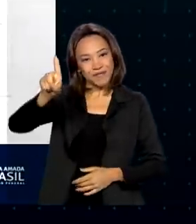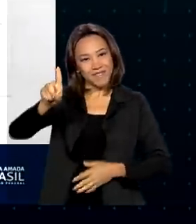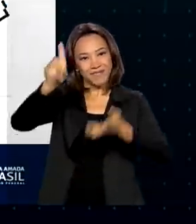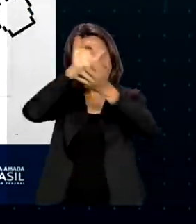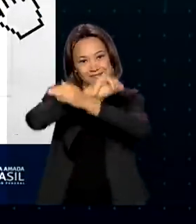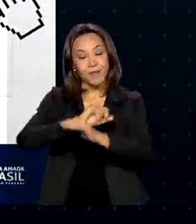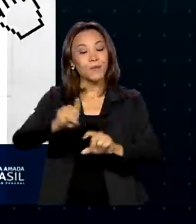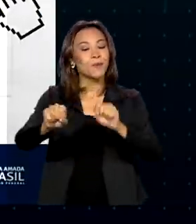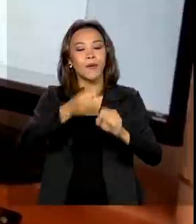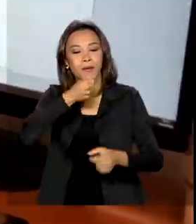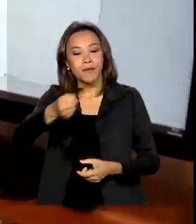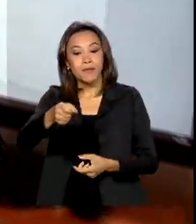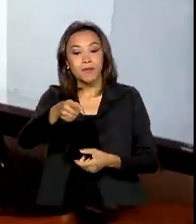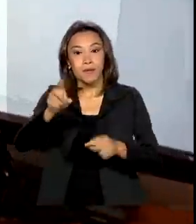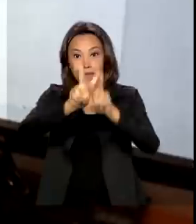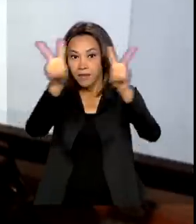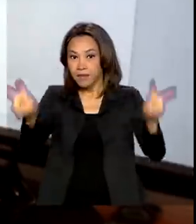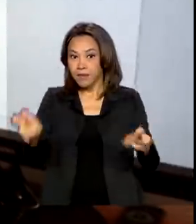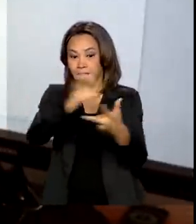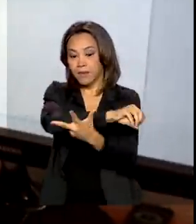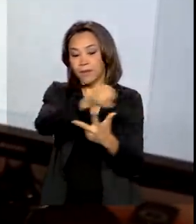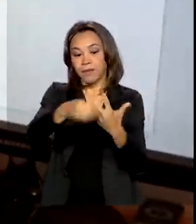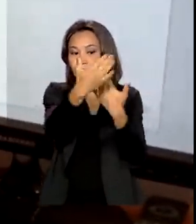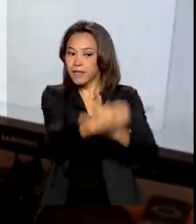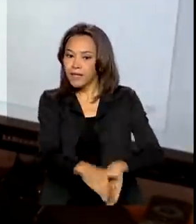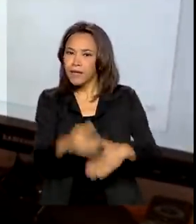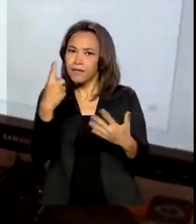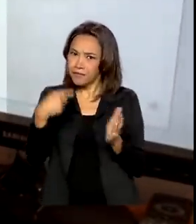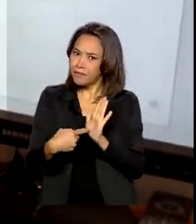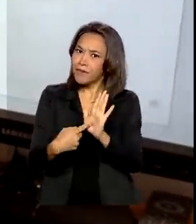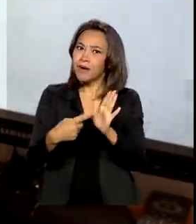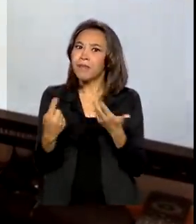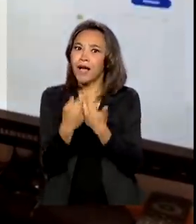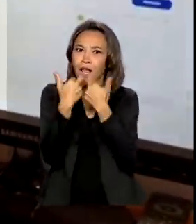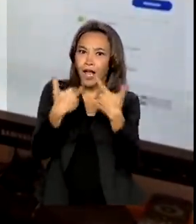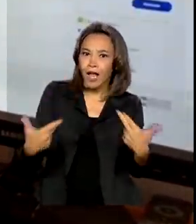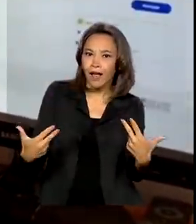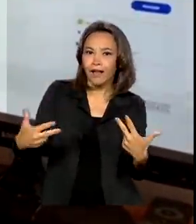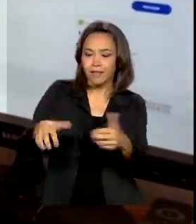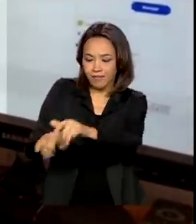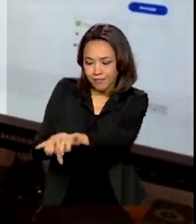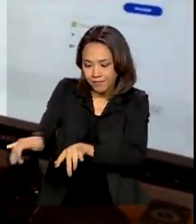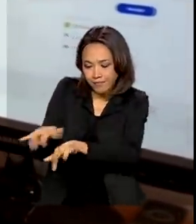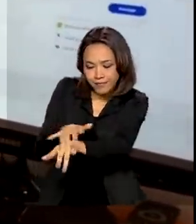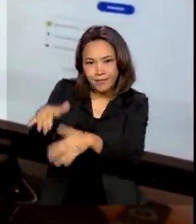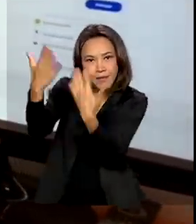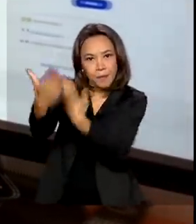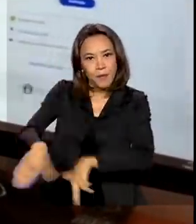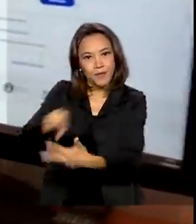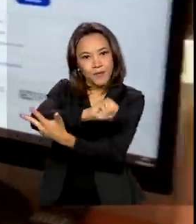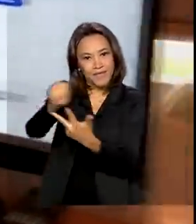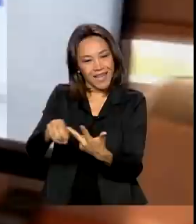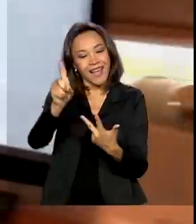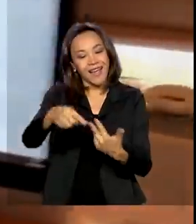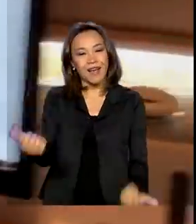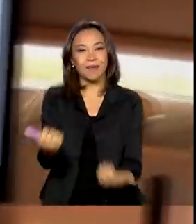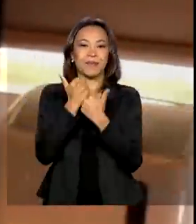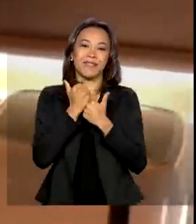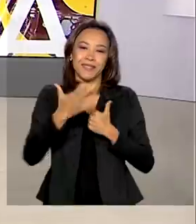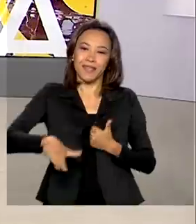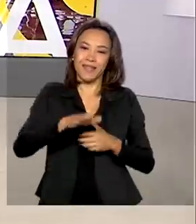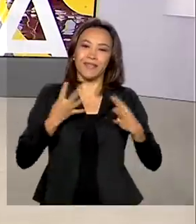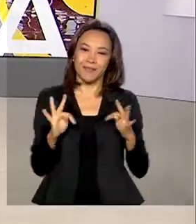reportagem da série sobre o ENEM Vamos mostrar a estreia da prova digital é a tecnologia a favor da